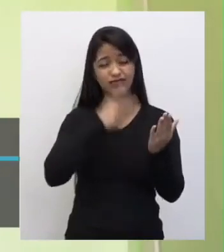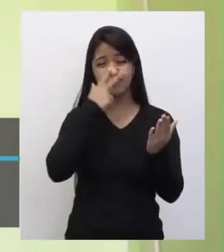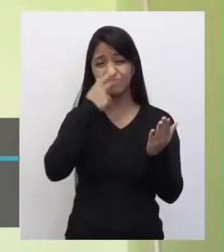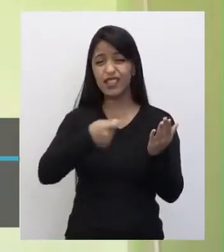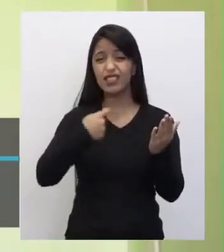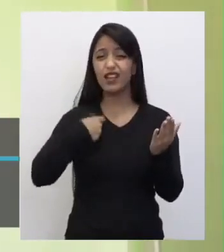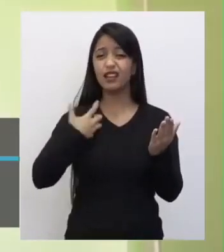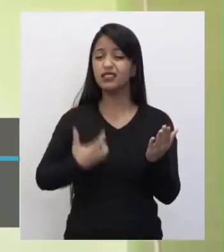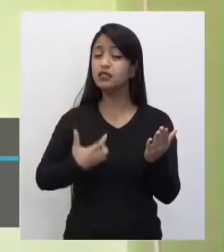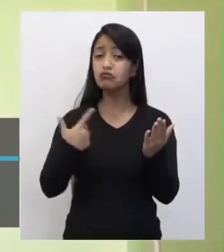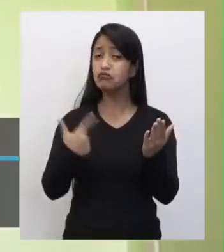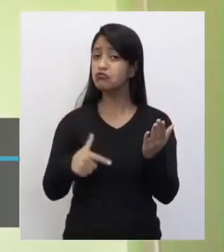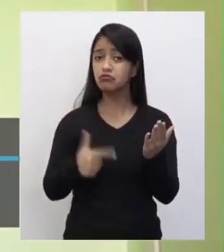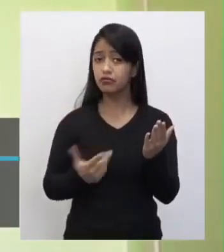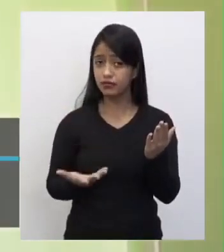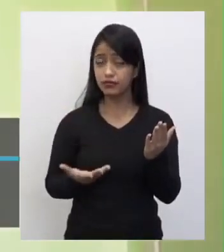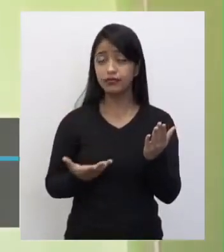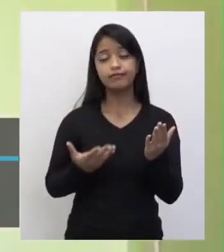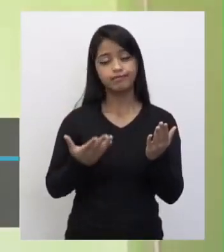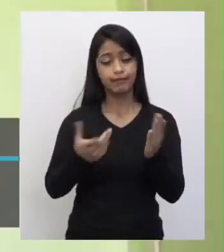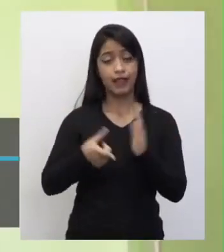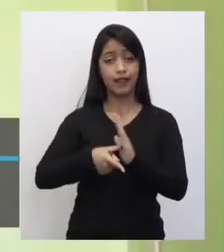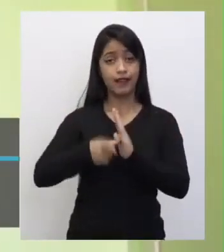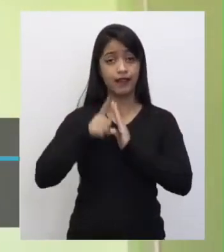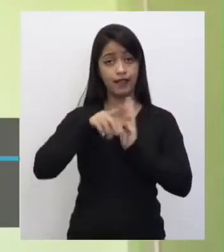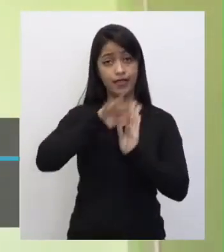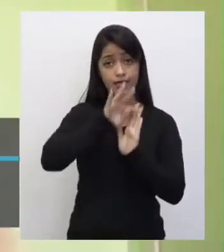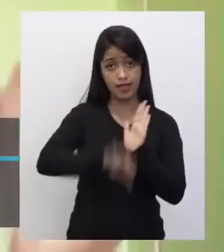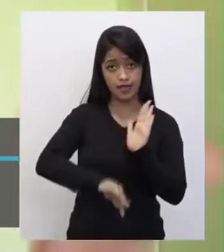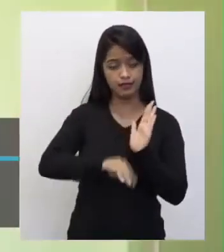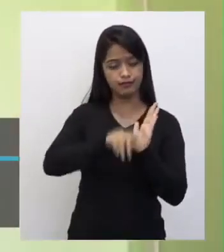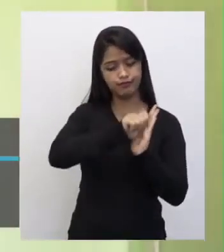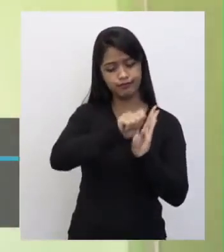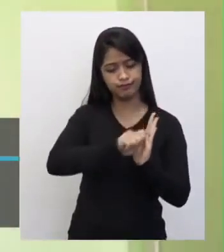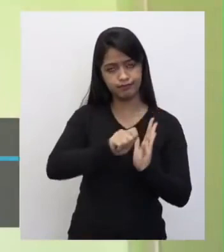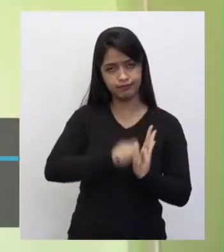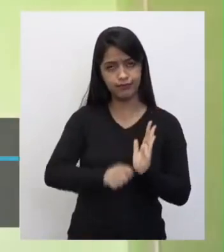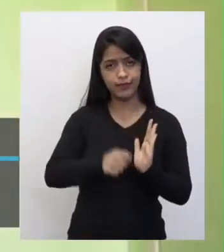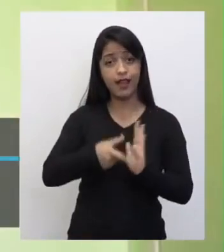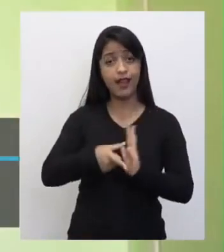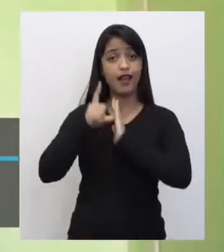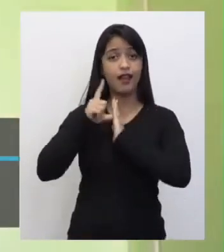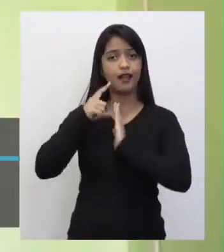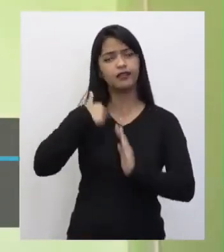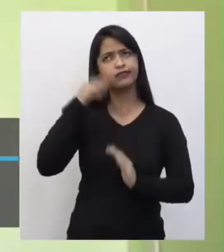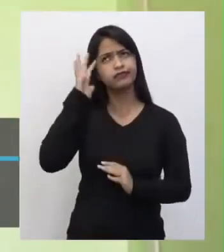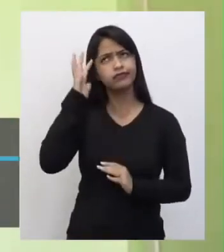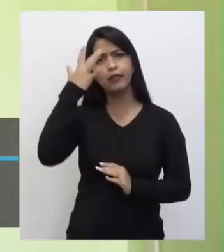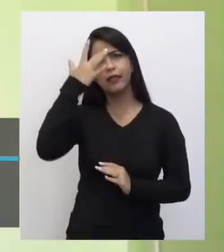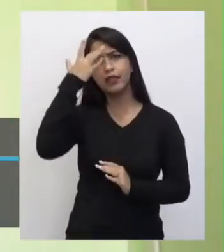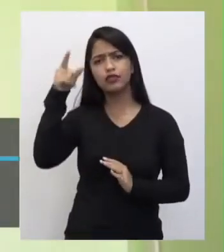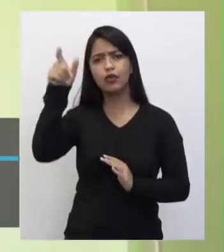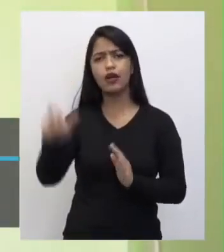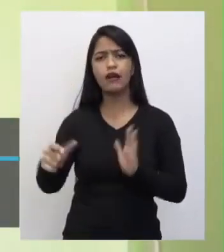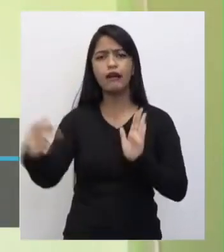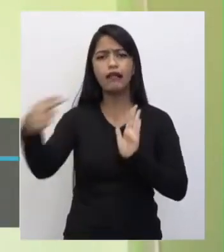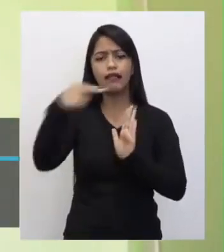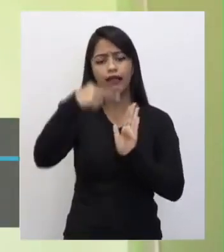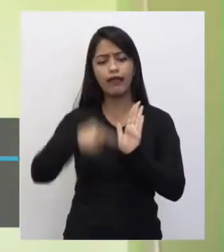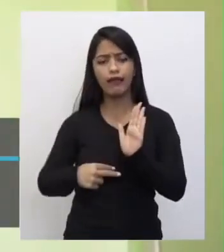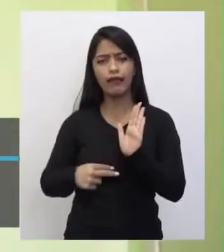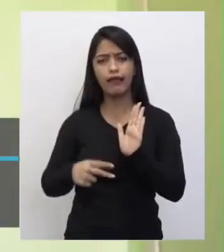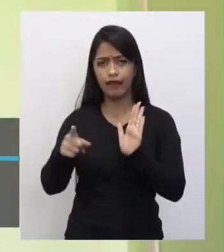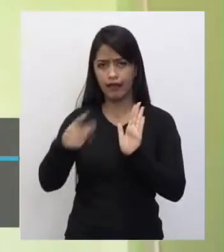leitor. Porque quando a gente escreve um texto, a gente precisa pensar também em quem está lendo. Será que aquela pessoa que está lendo